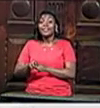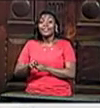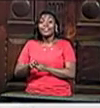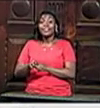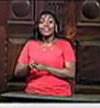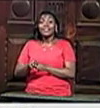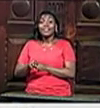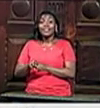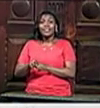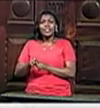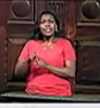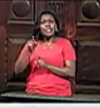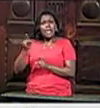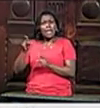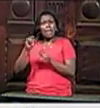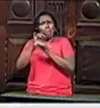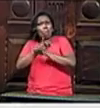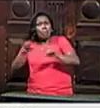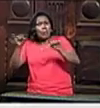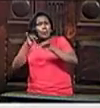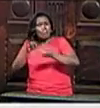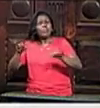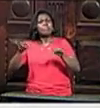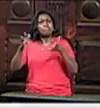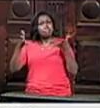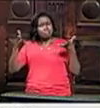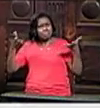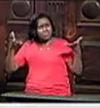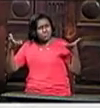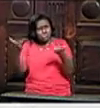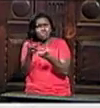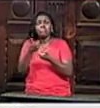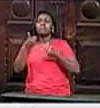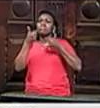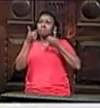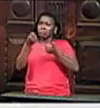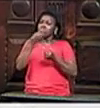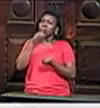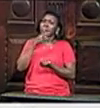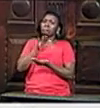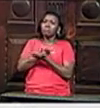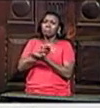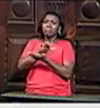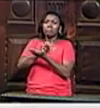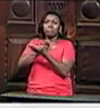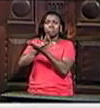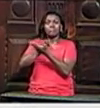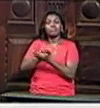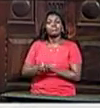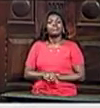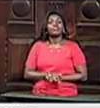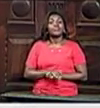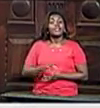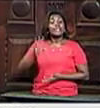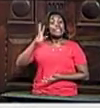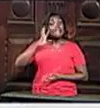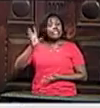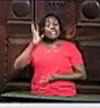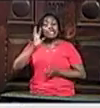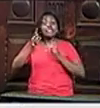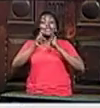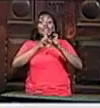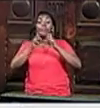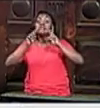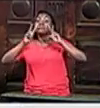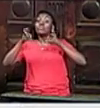pelo nível da campanha que estabeleceu nenhuma campanha dialógica positiva criativa baseada em idéias e no debate sobre o